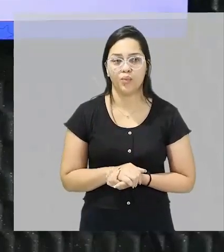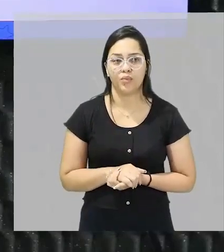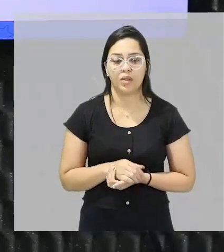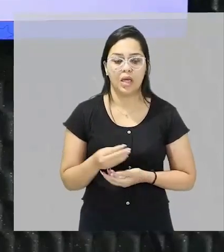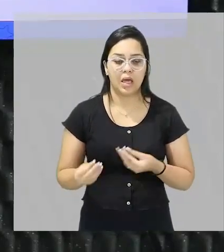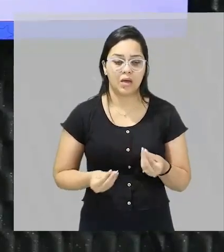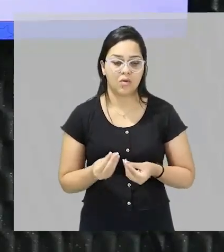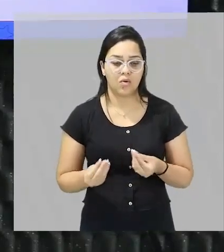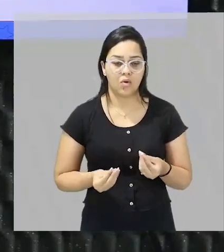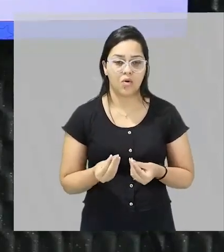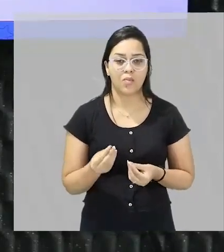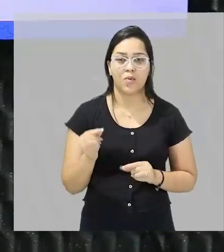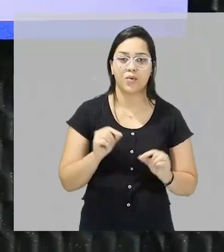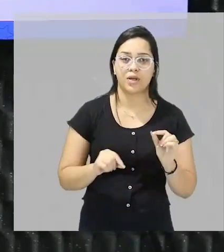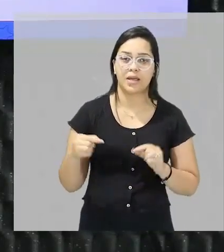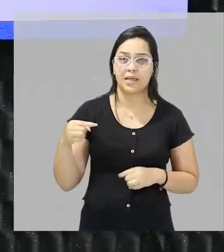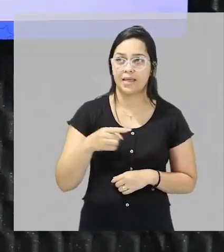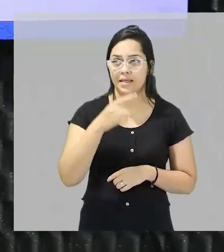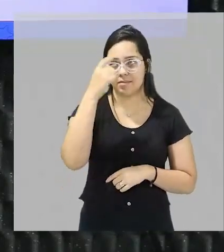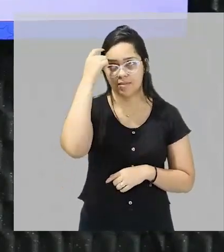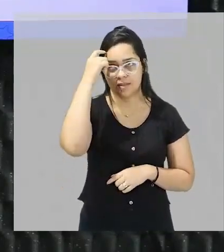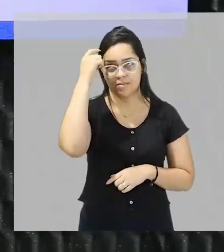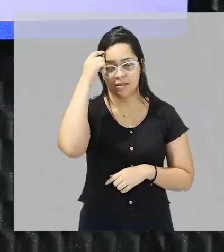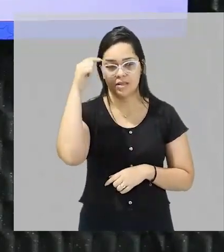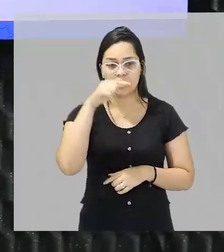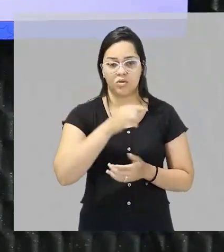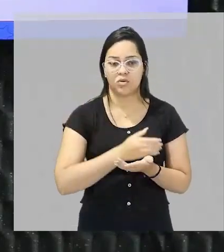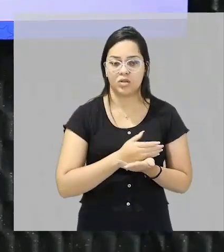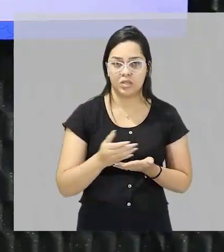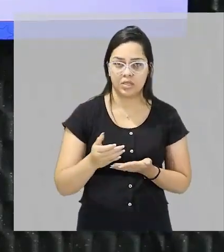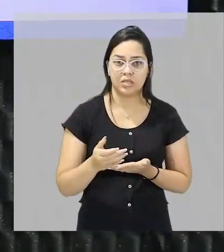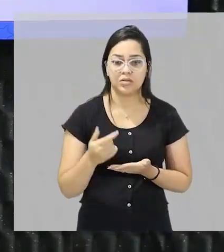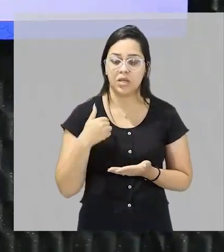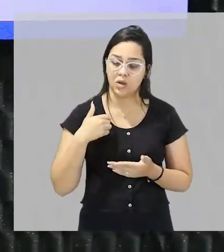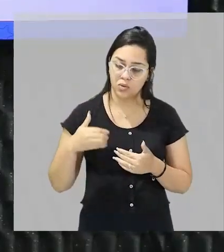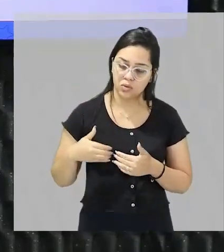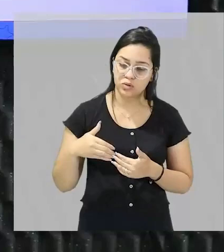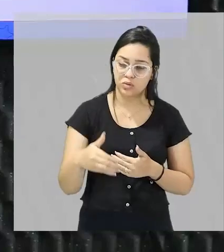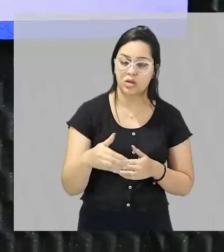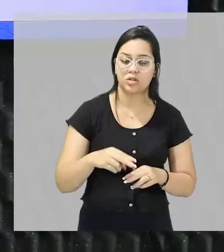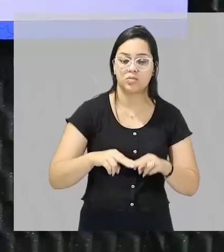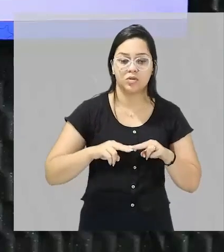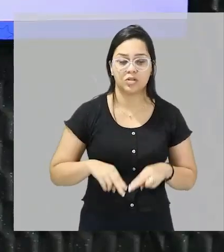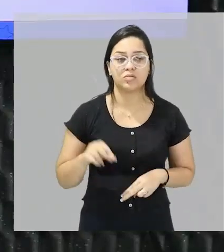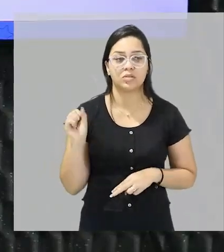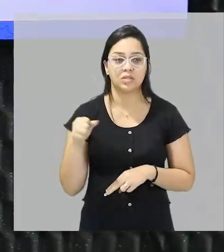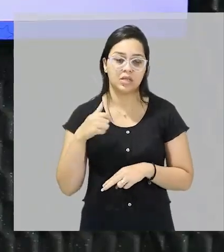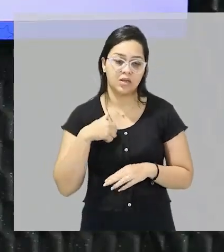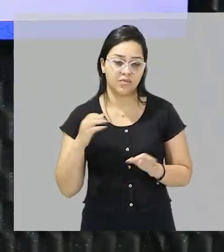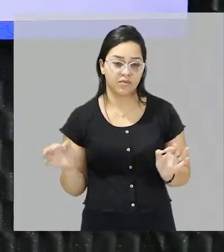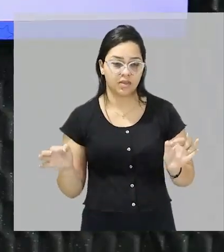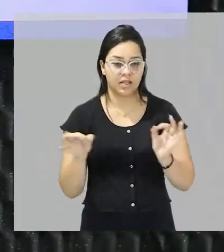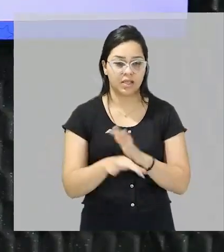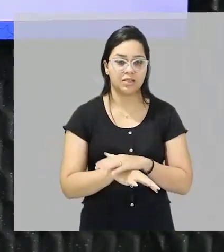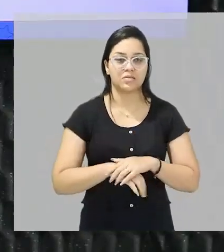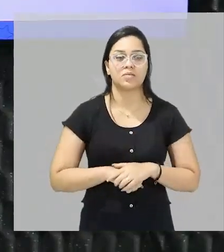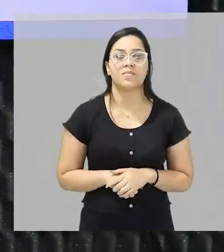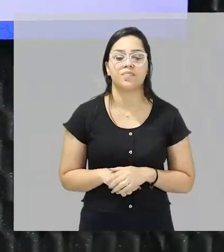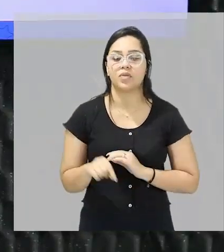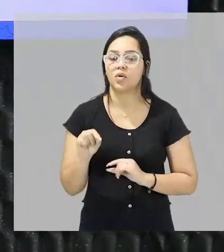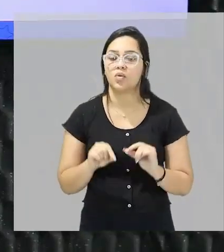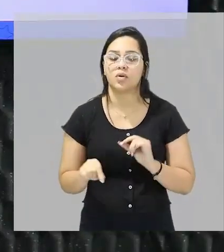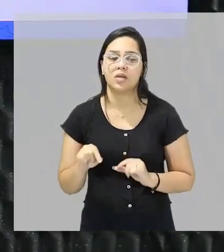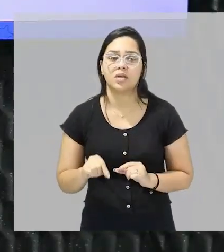como se eu desenvolvo aquela ideia ali no início, dou continuidade e aí sim eu finalizo. Então, o que